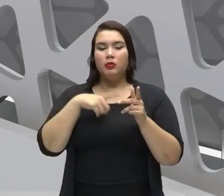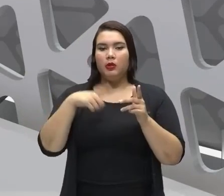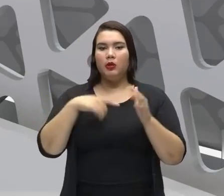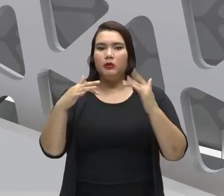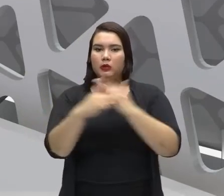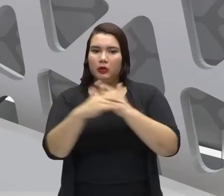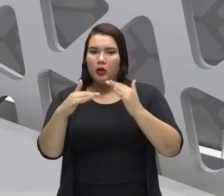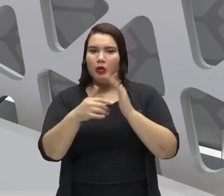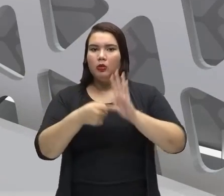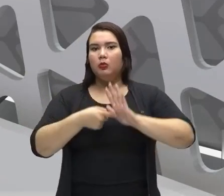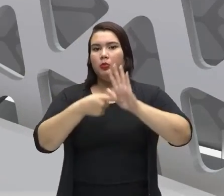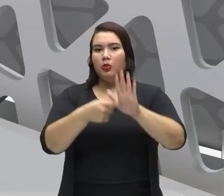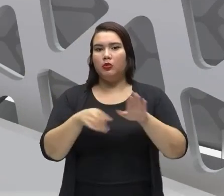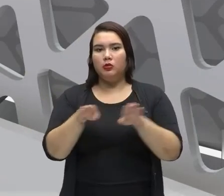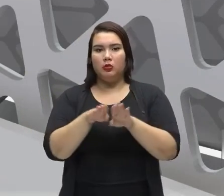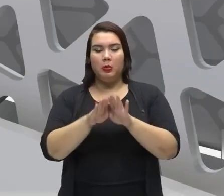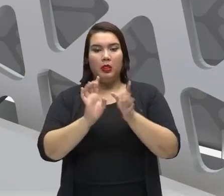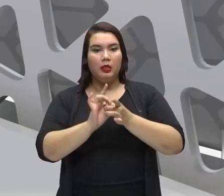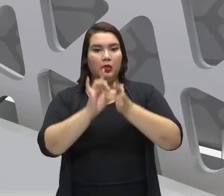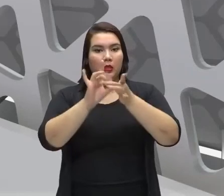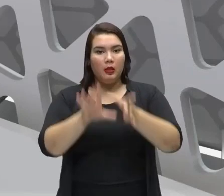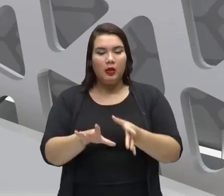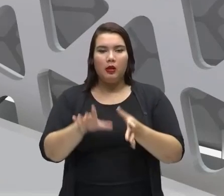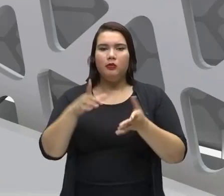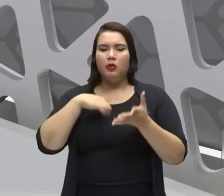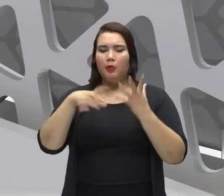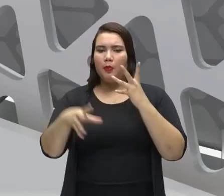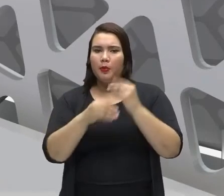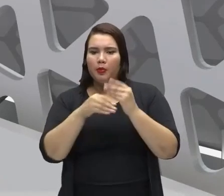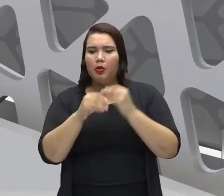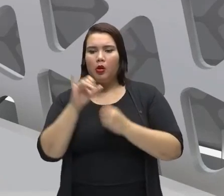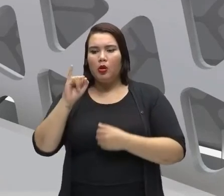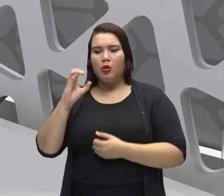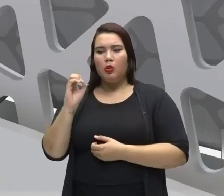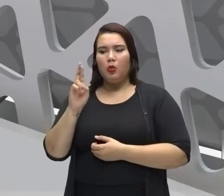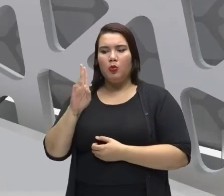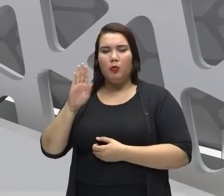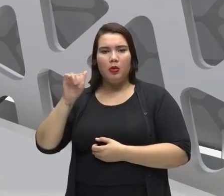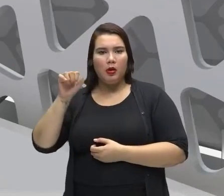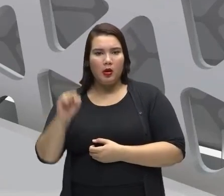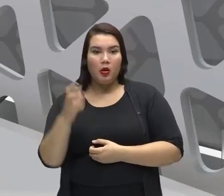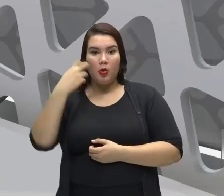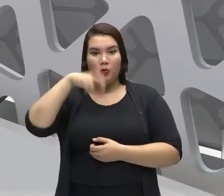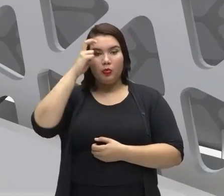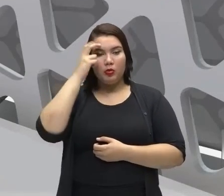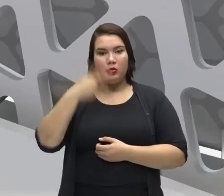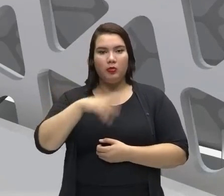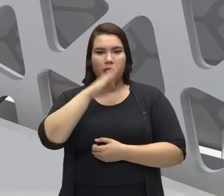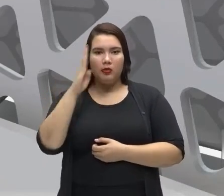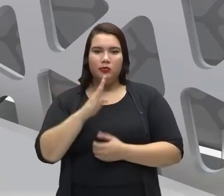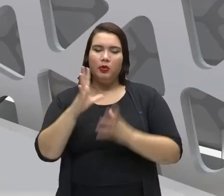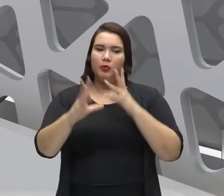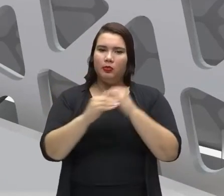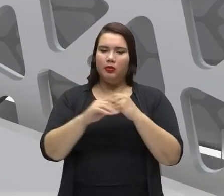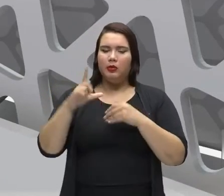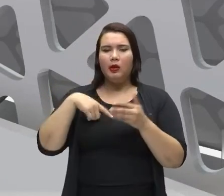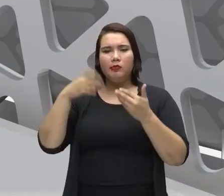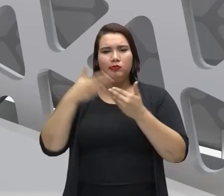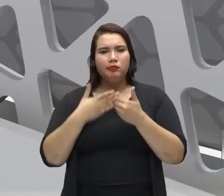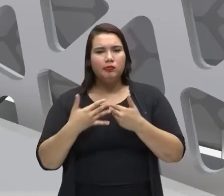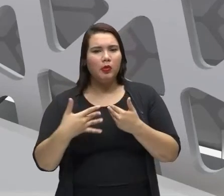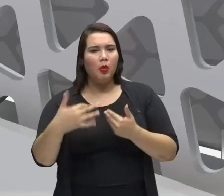também trouxeram e deixaram um legado, contribuindo principalmente com a nossa cultura aqui no Brasil, tá? E tem muitos